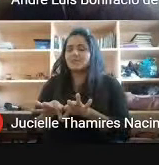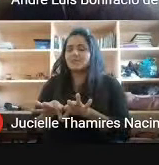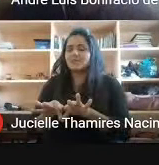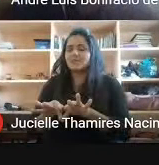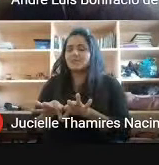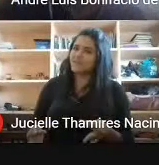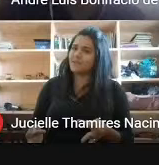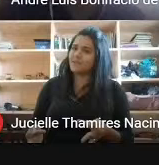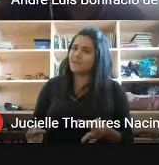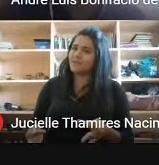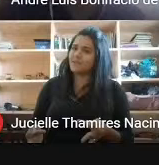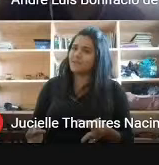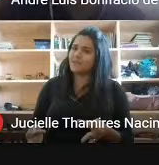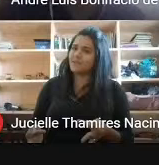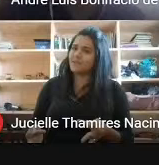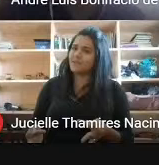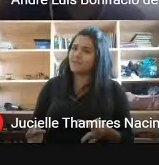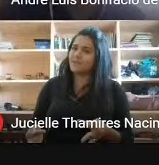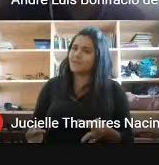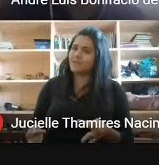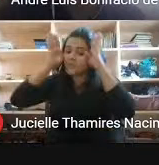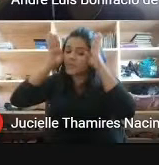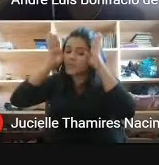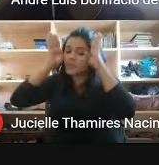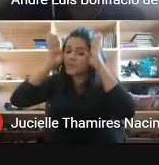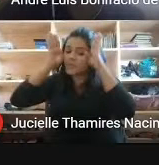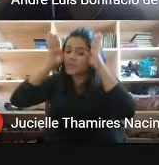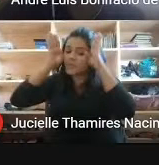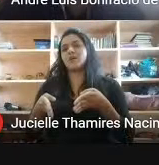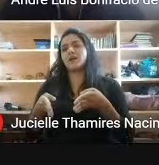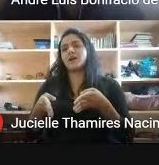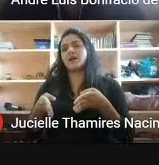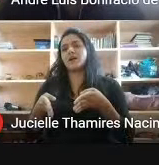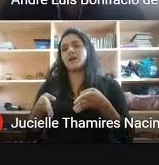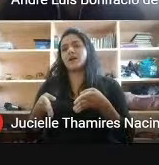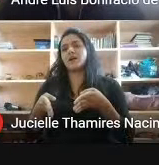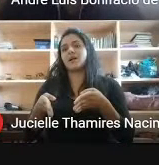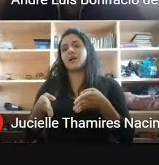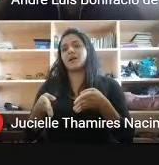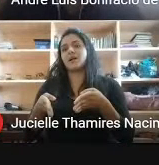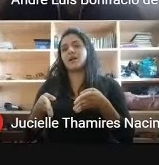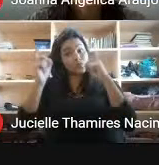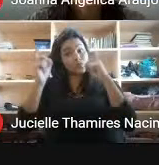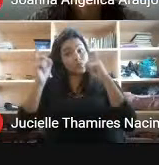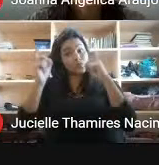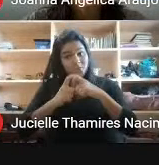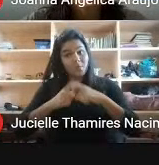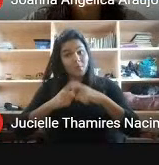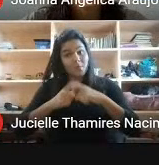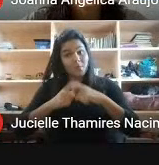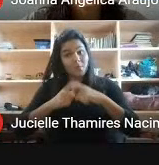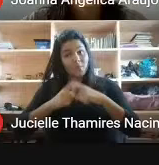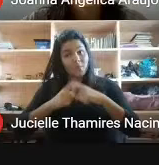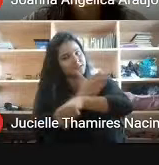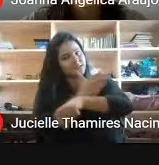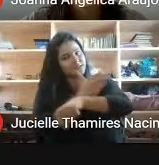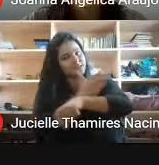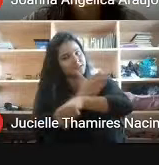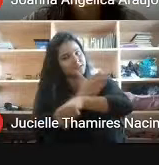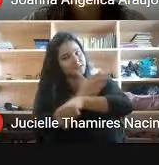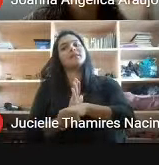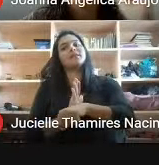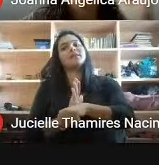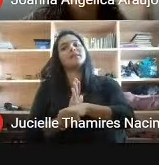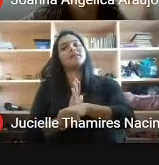rede, comunicação e qualificação dos profissionais. Excelente, excelente sua abordagem, e aí